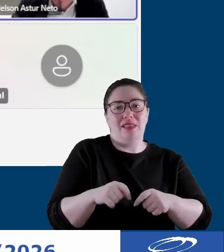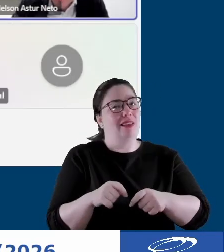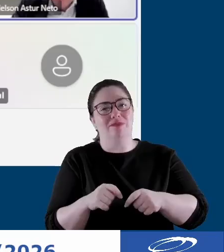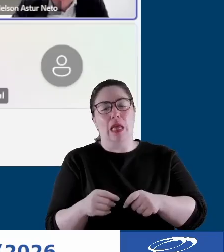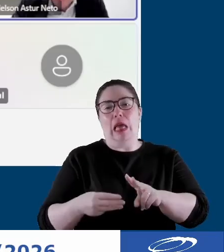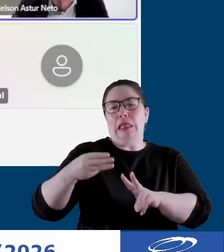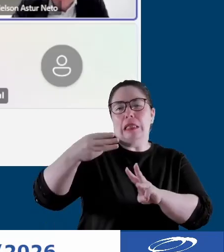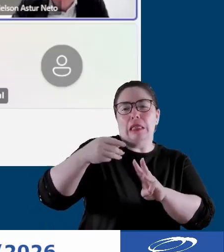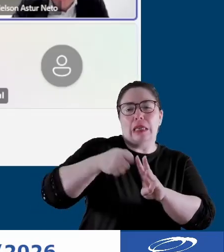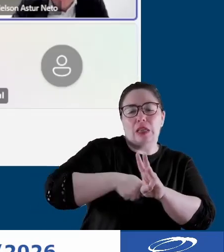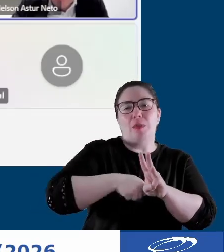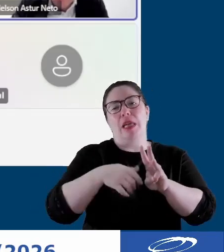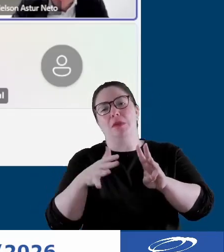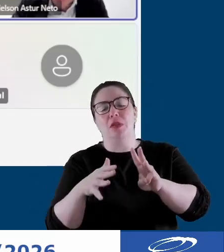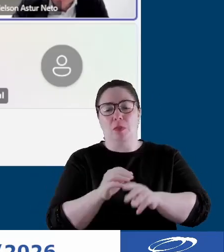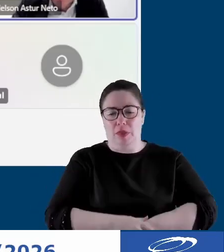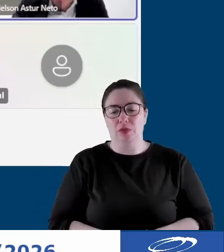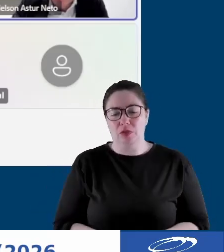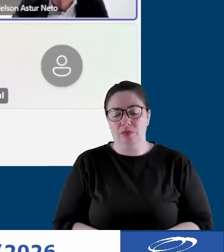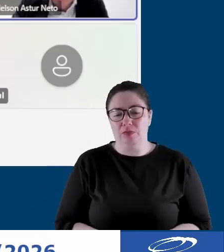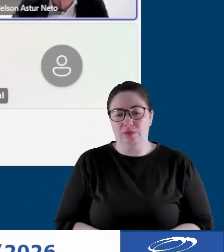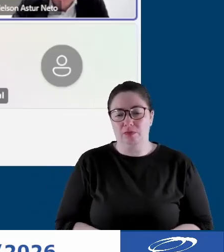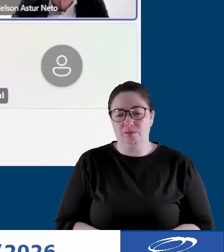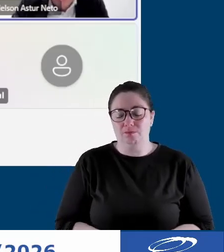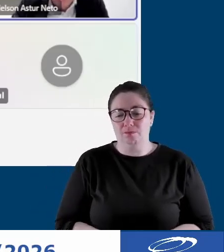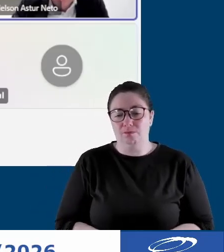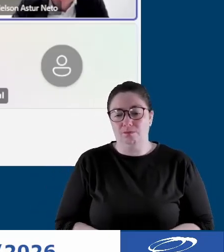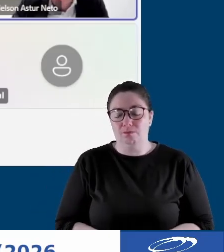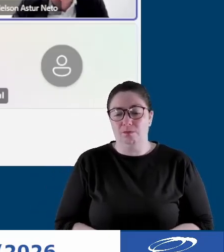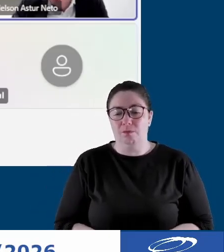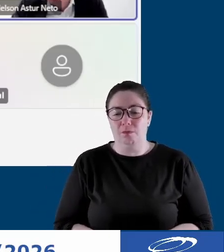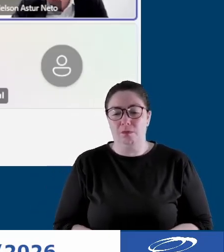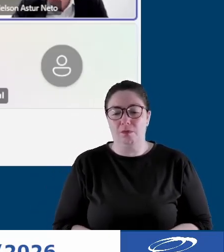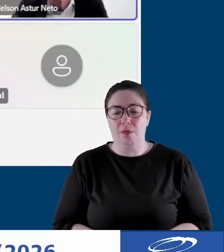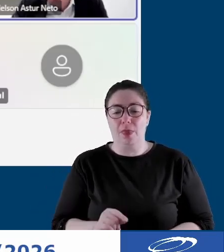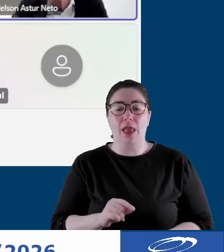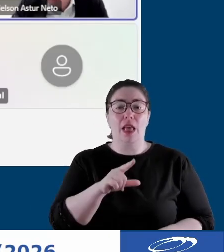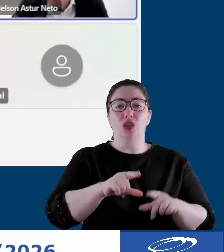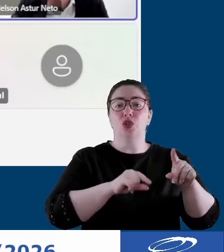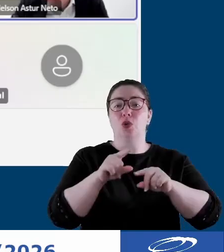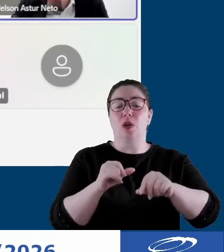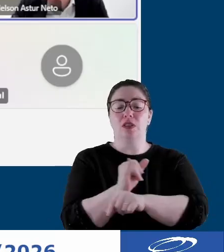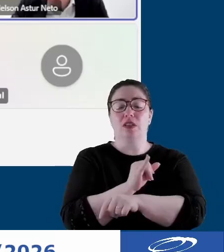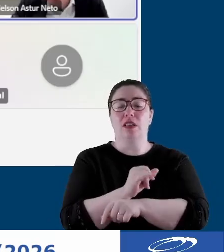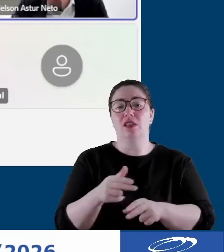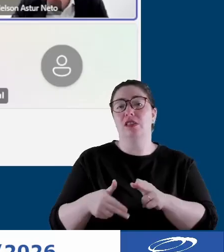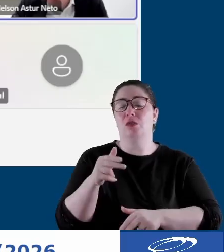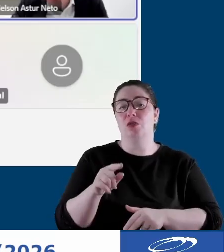uma mudança no tratamento em relação ao manejo dos implantes, justamente devido à formação do biofilme.